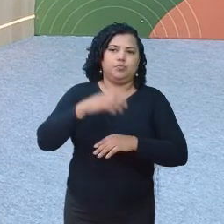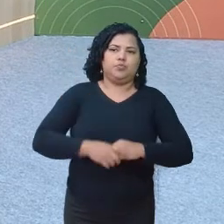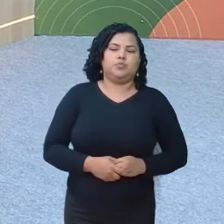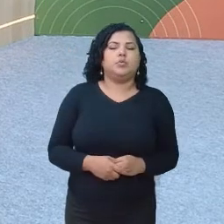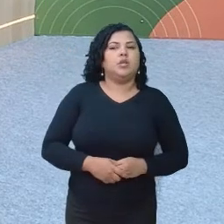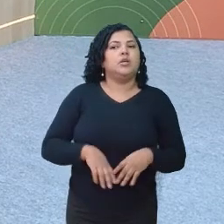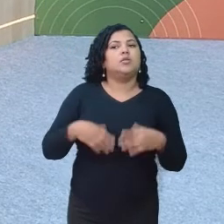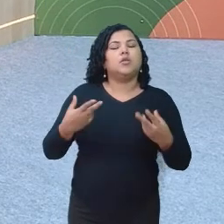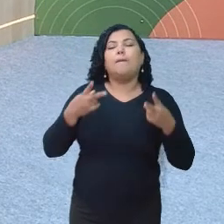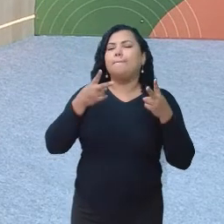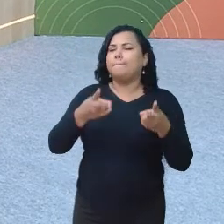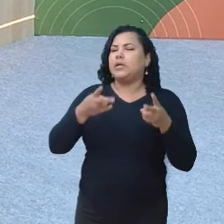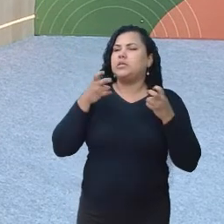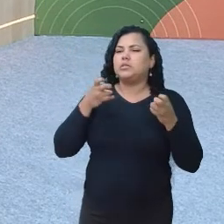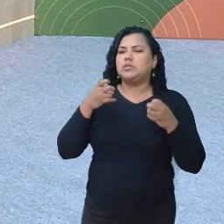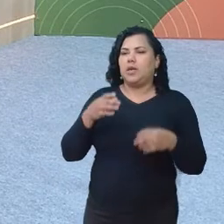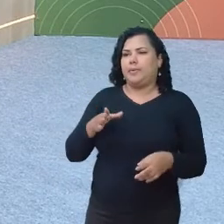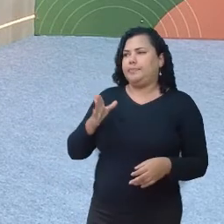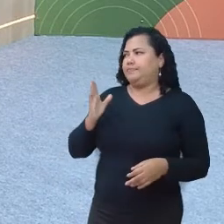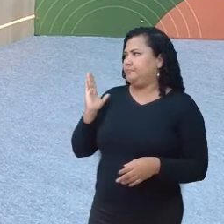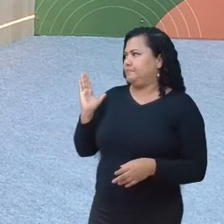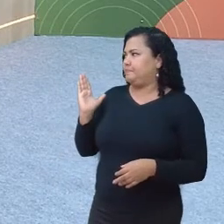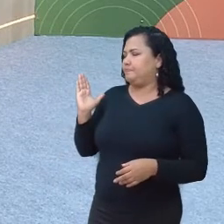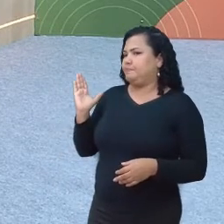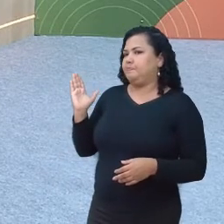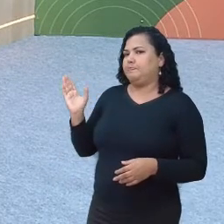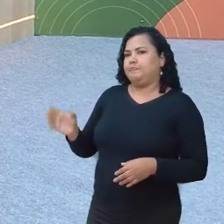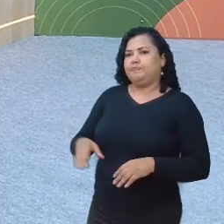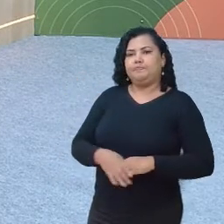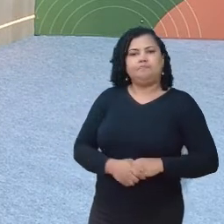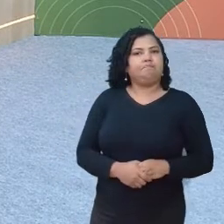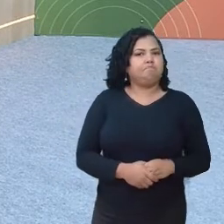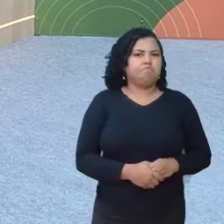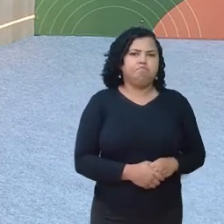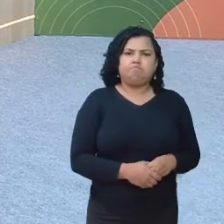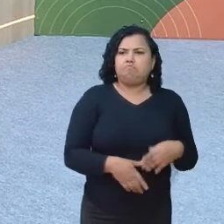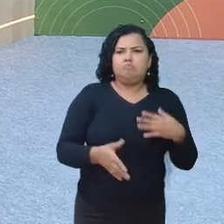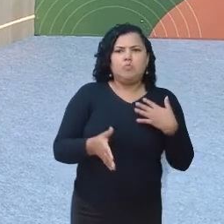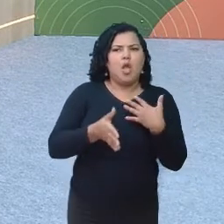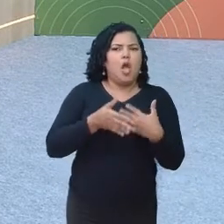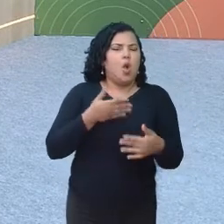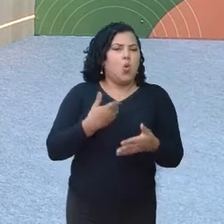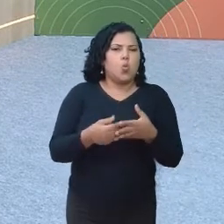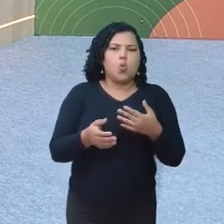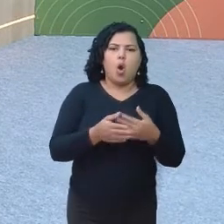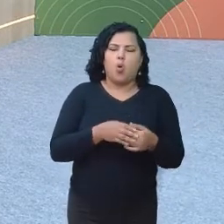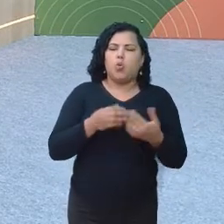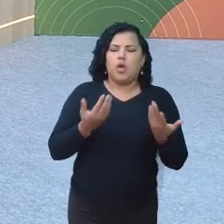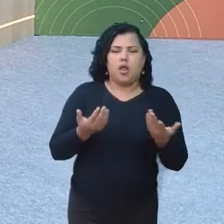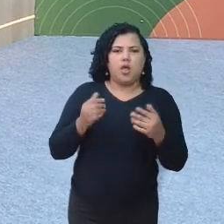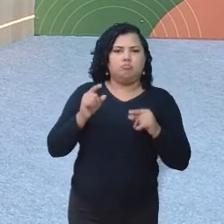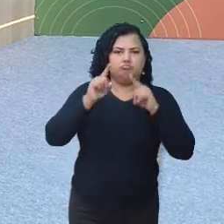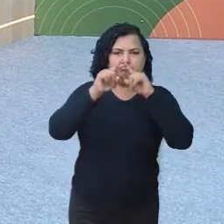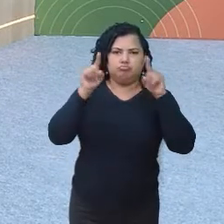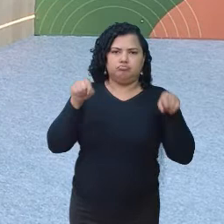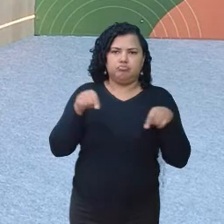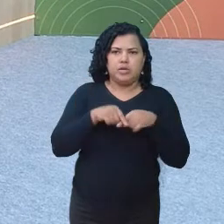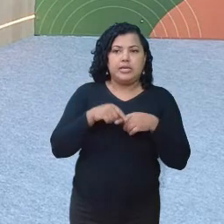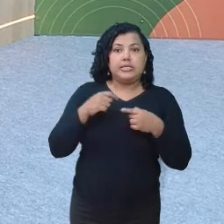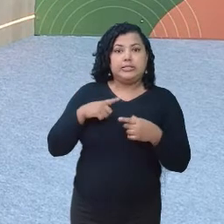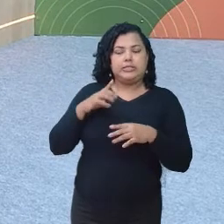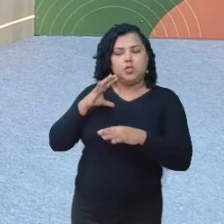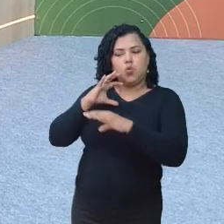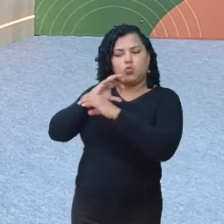resultado percebendo o seguinte. Então, se eu tenho um quadrilátero qualquer, peguei esse quadrilátero aí, se eu calcular a medida de cada